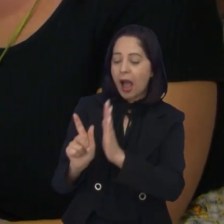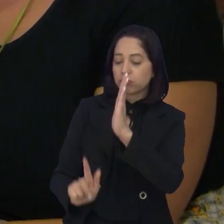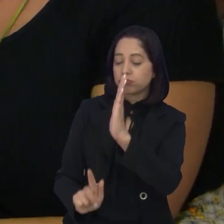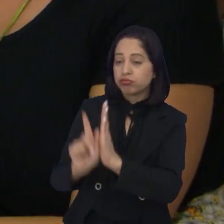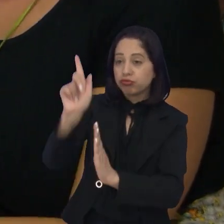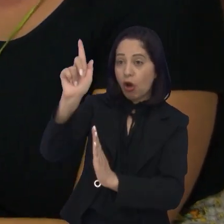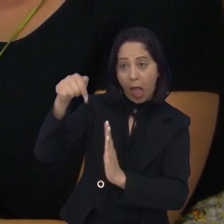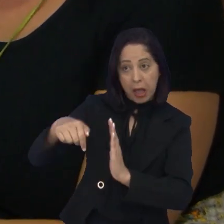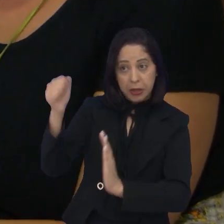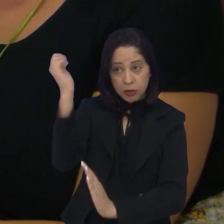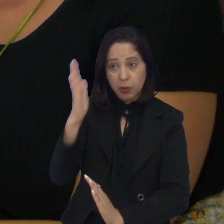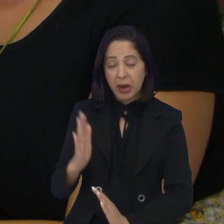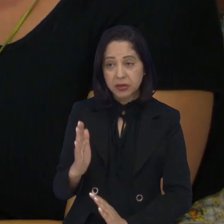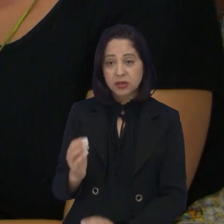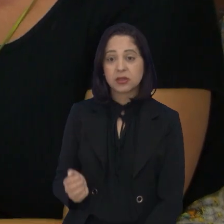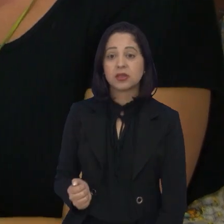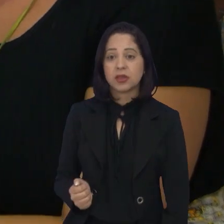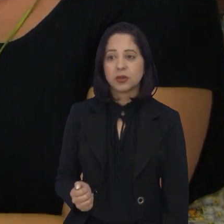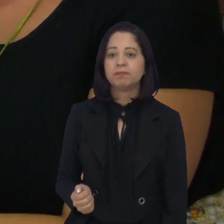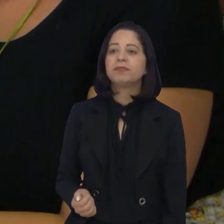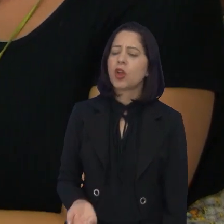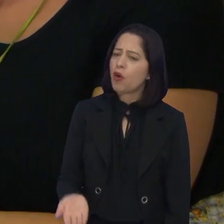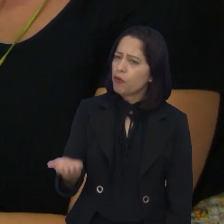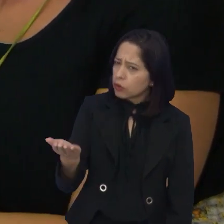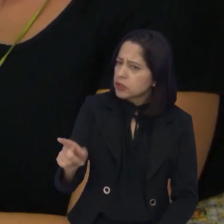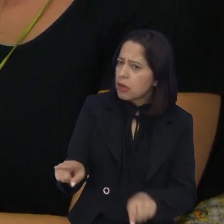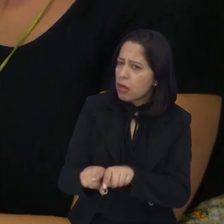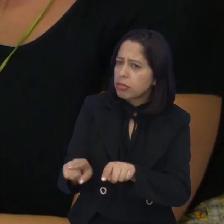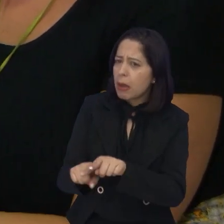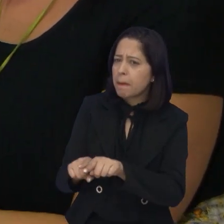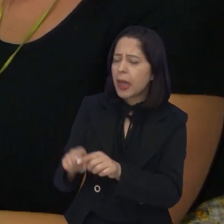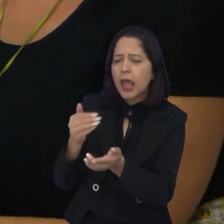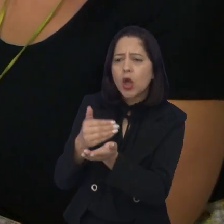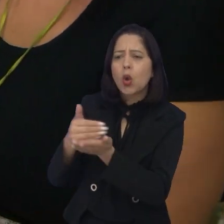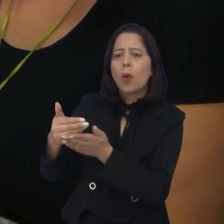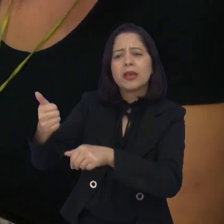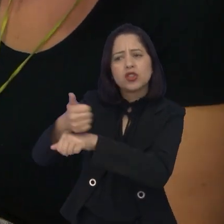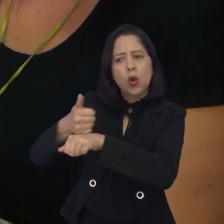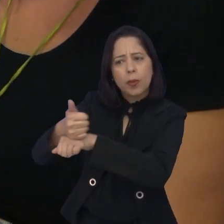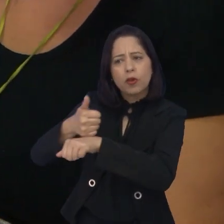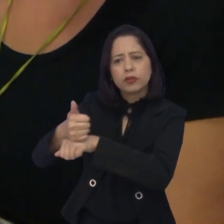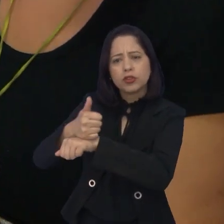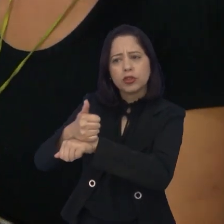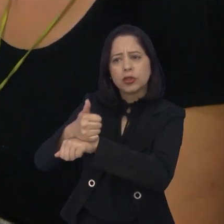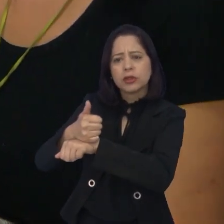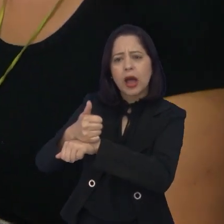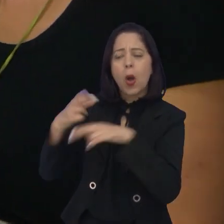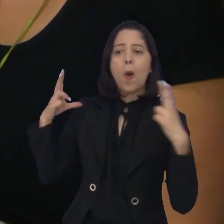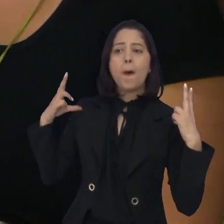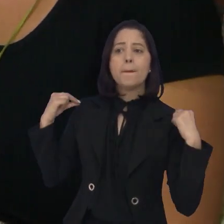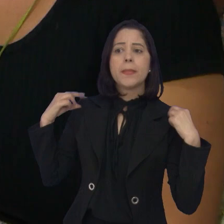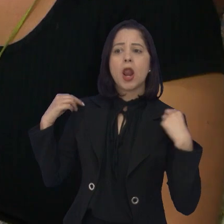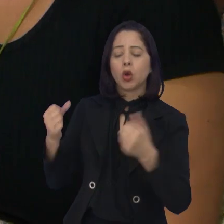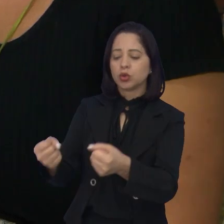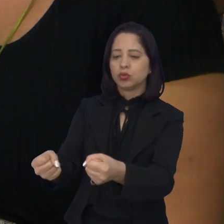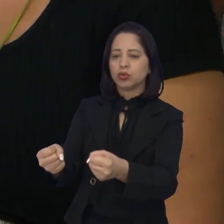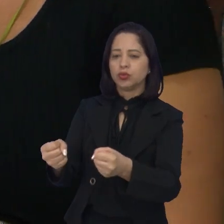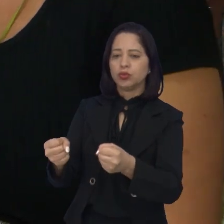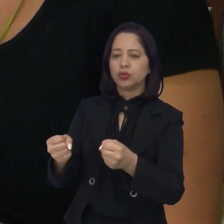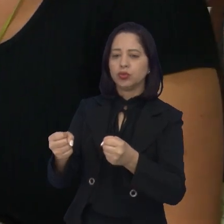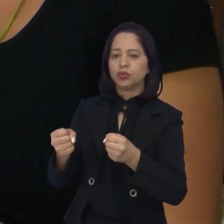no Brasil. Mesmo, brigadeiro, você começou sua carreira como piloto de caça, né? O que você lembra